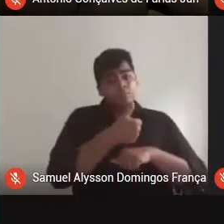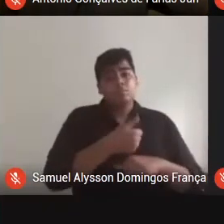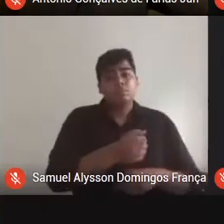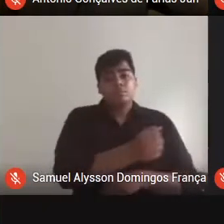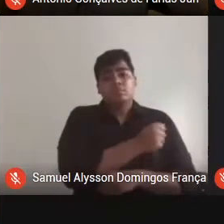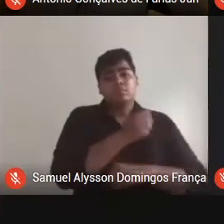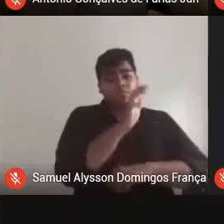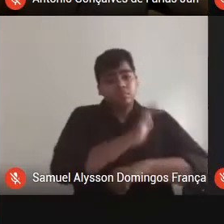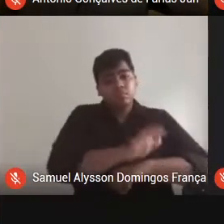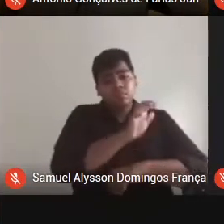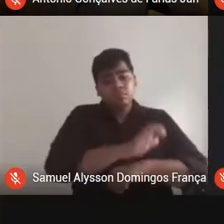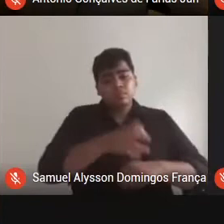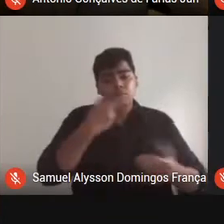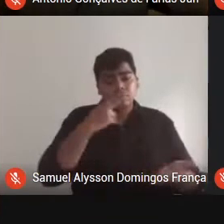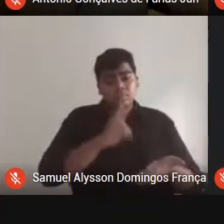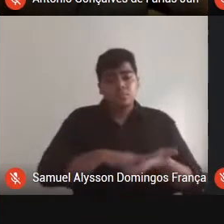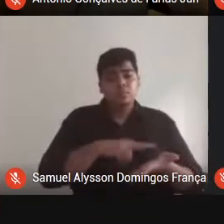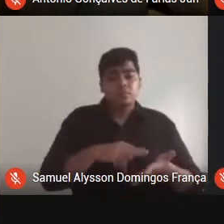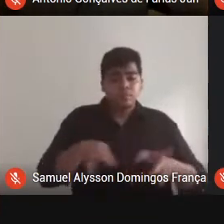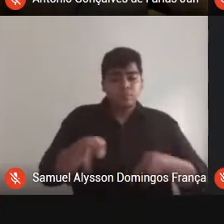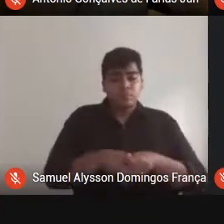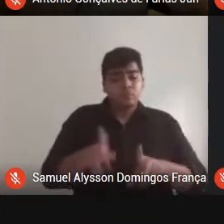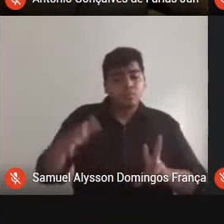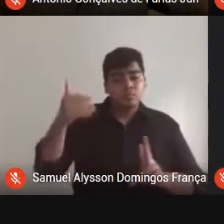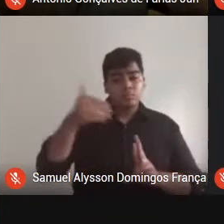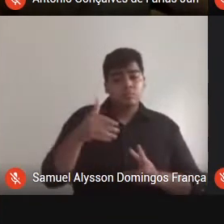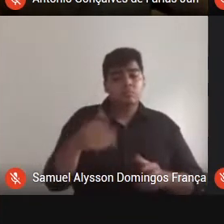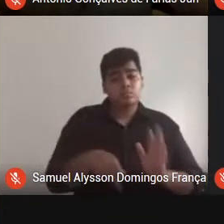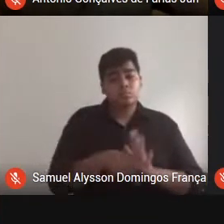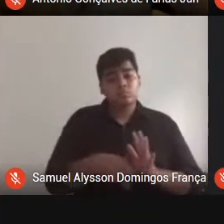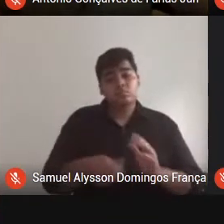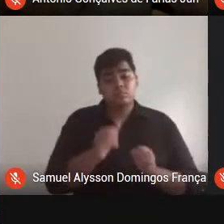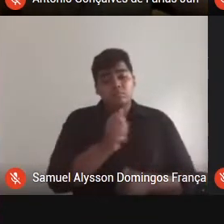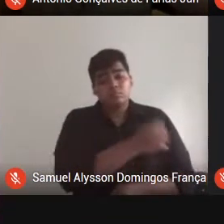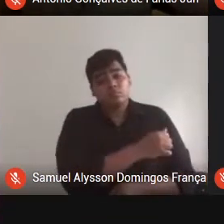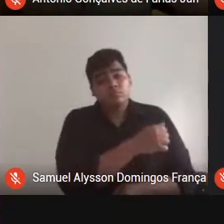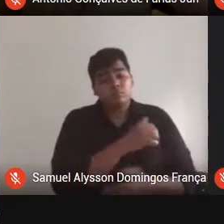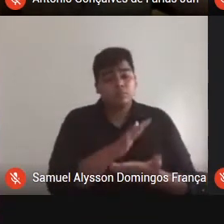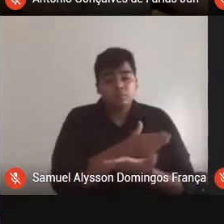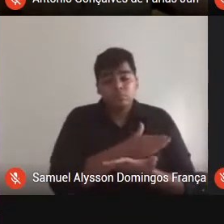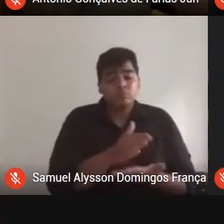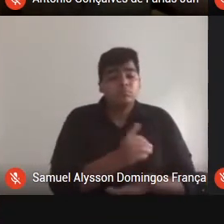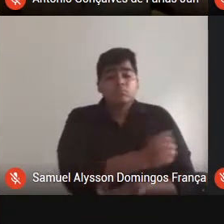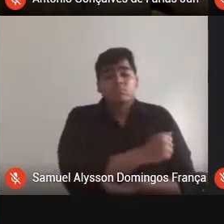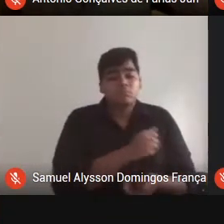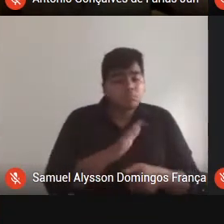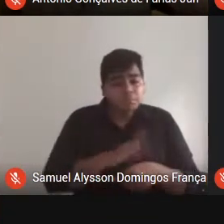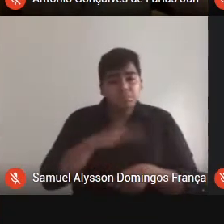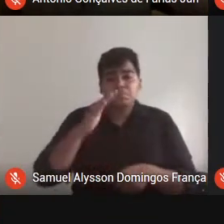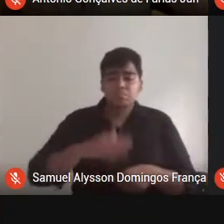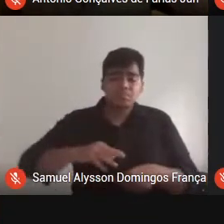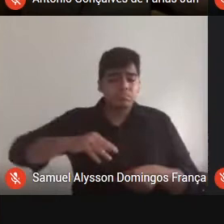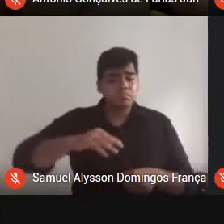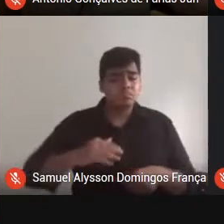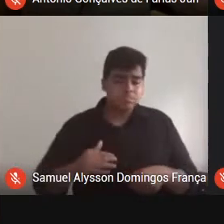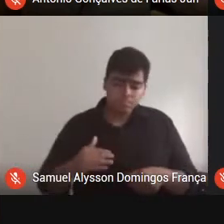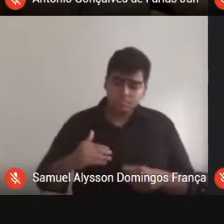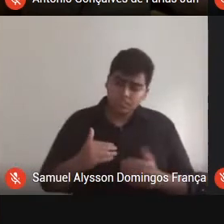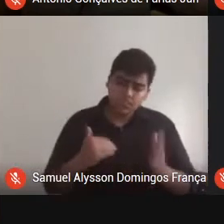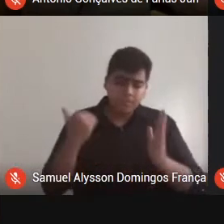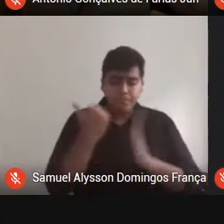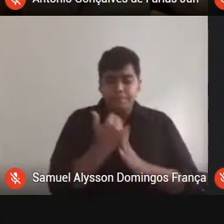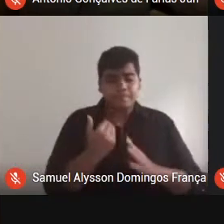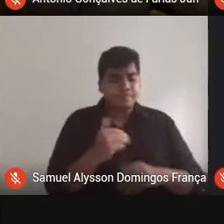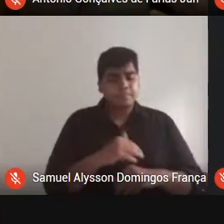estágio na área de representação gráfica com os alunos. Tem alunos que vão mais além, como sempre, né? Foi muito bem falado pelos professores, tem muitos